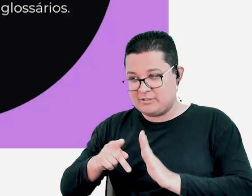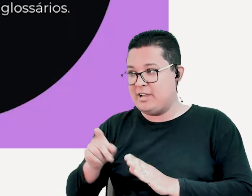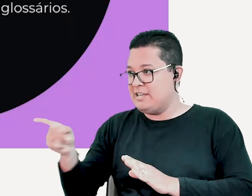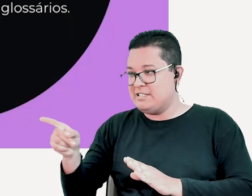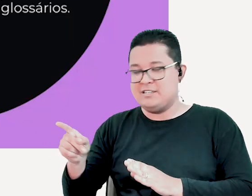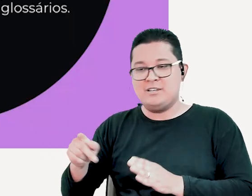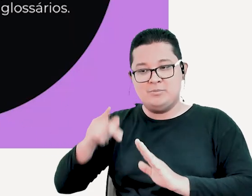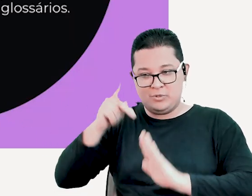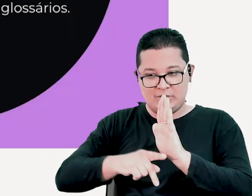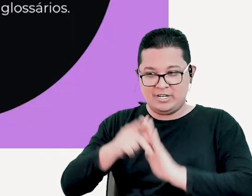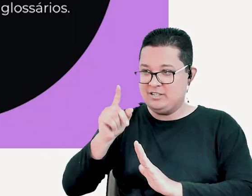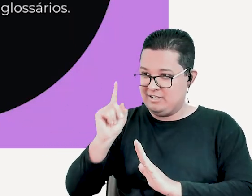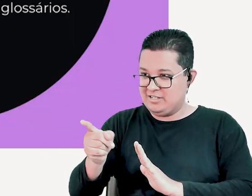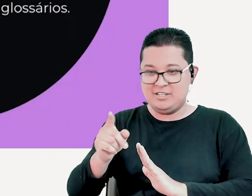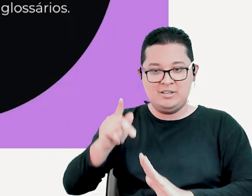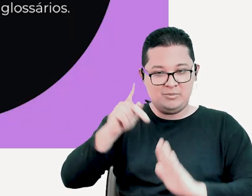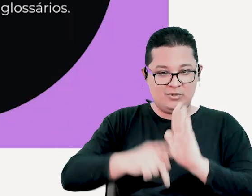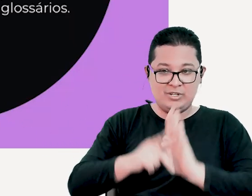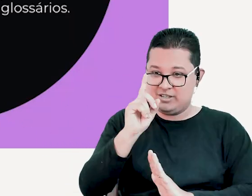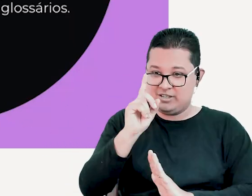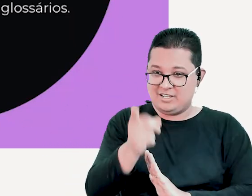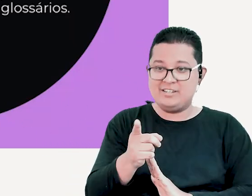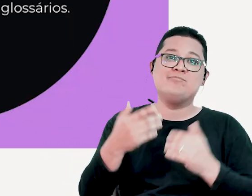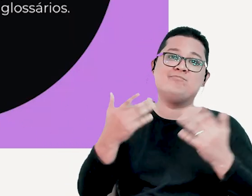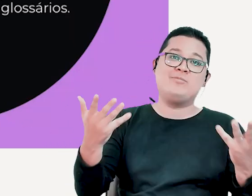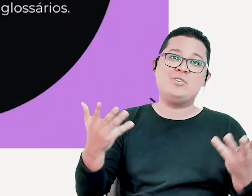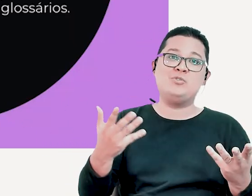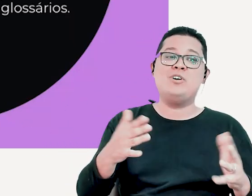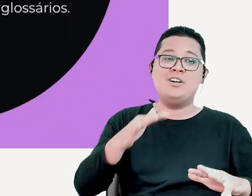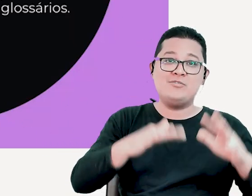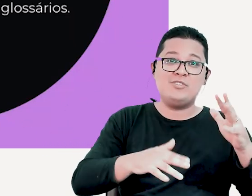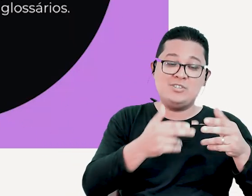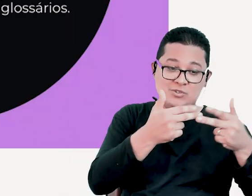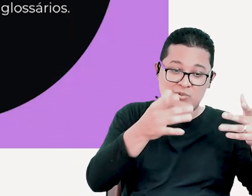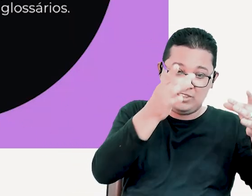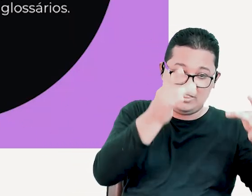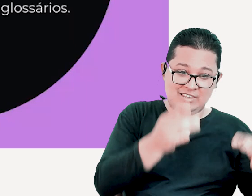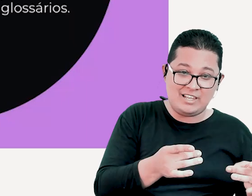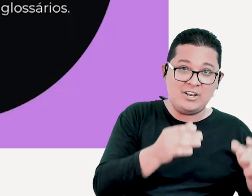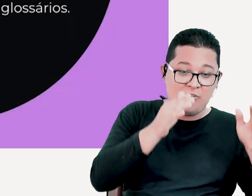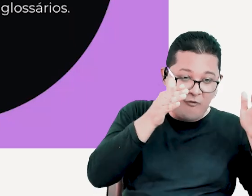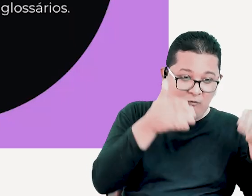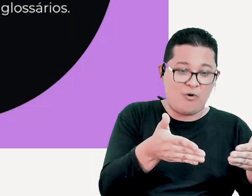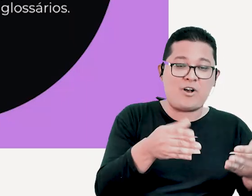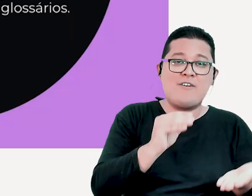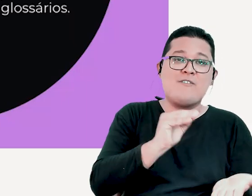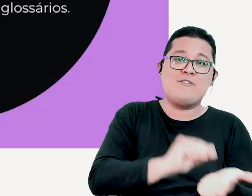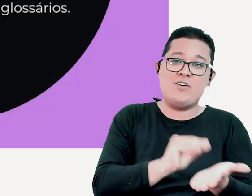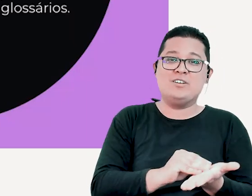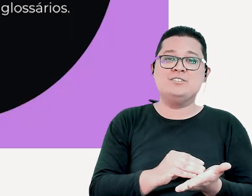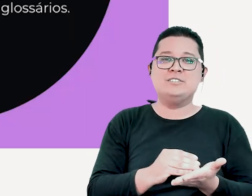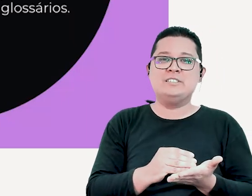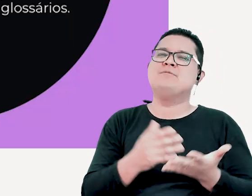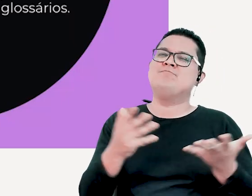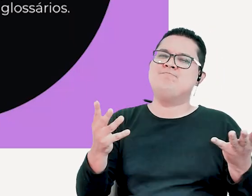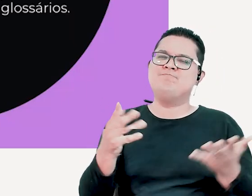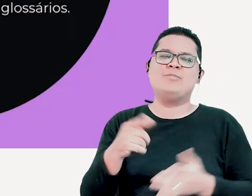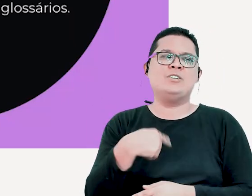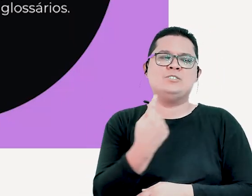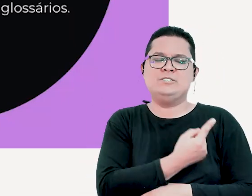estava escalando de uma maneira rápida, né? Então, o que a gente começou a fazer? A gente começou